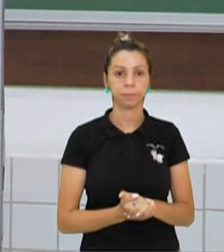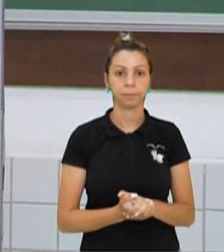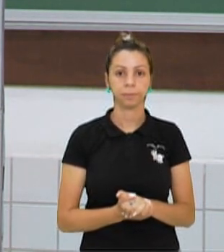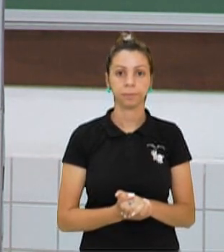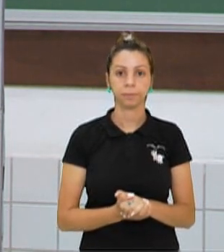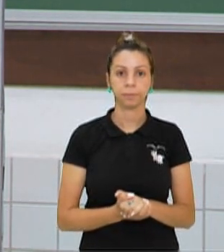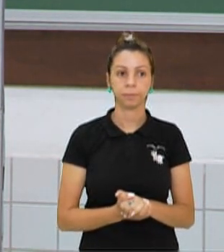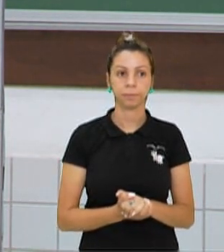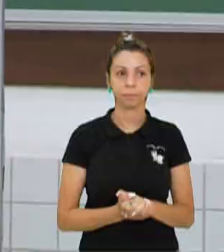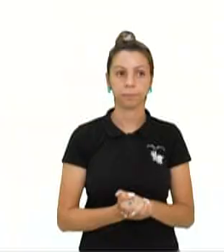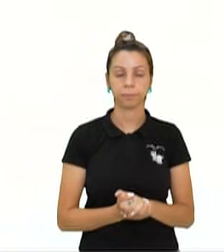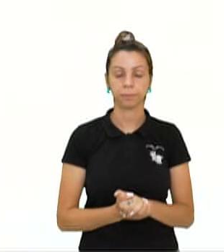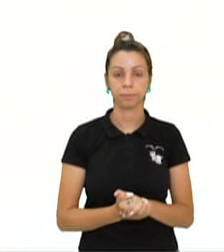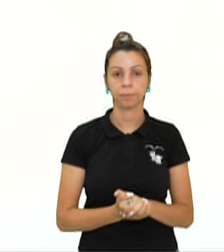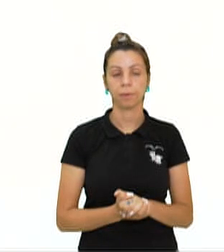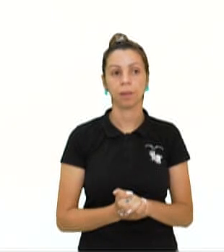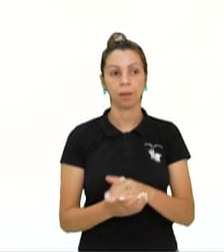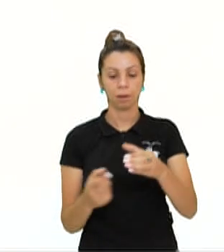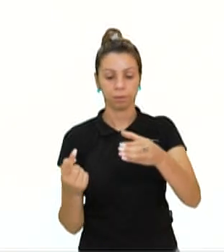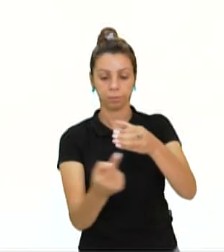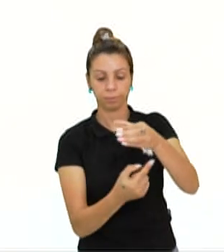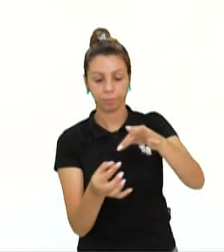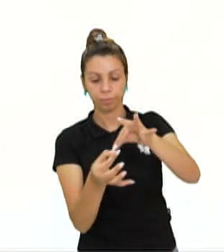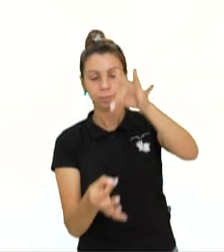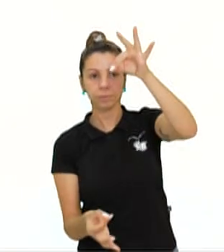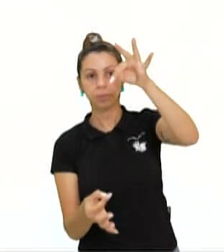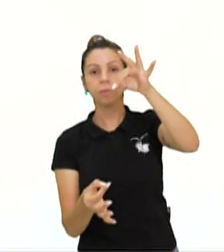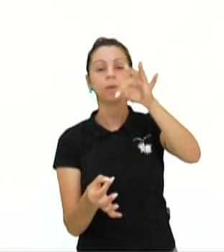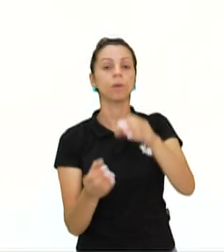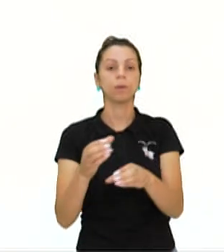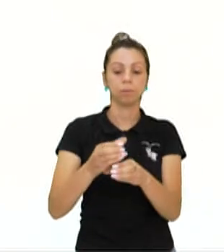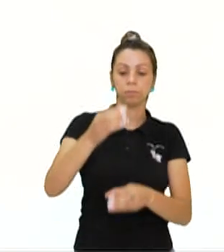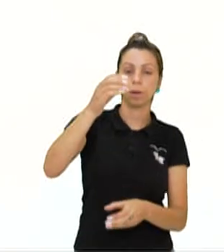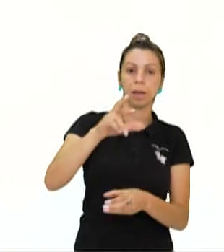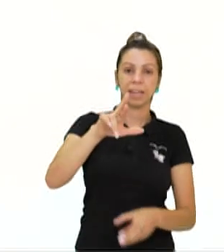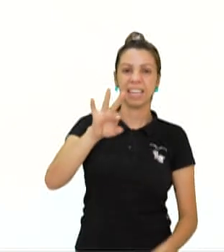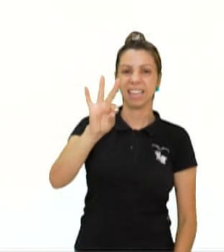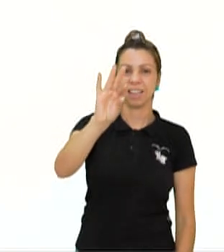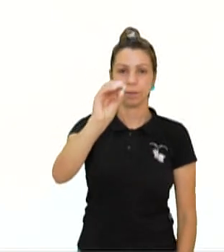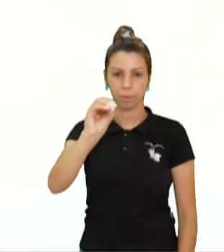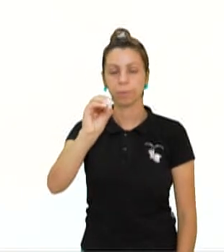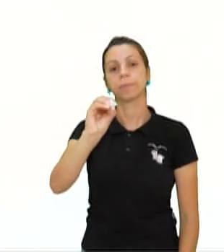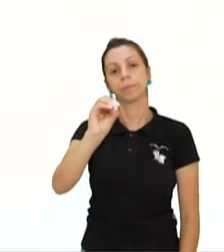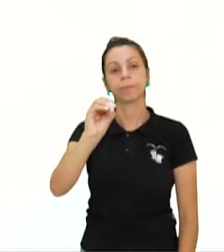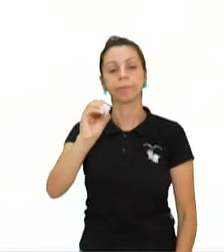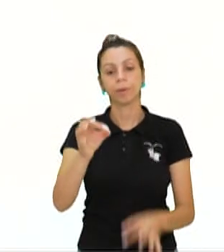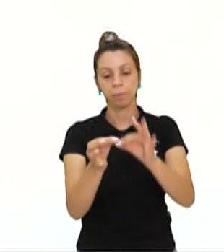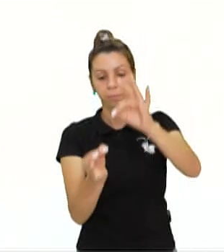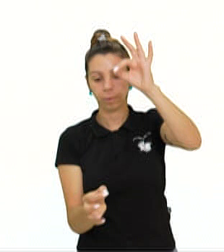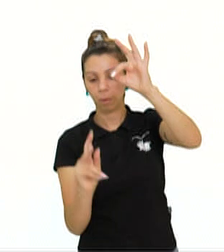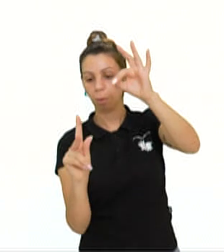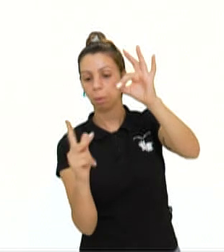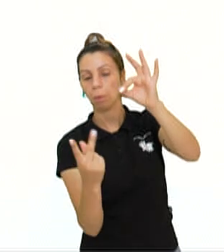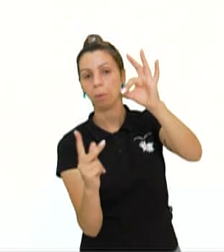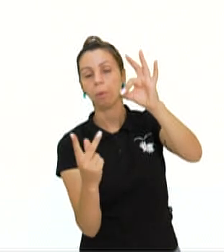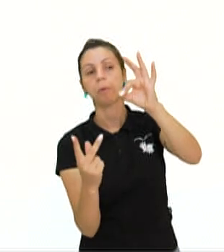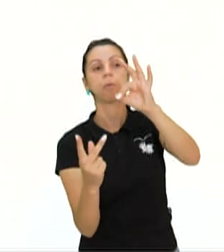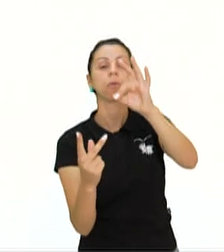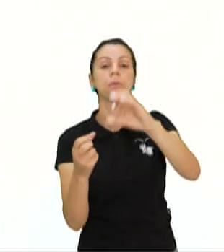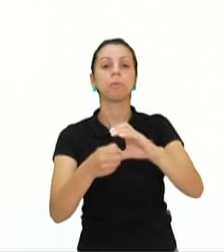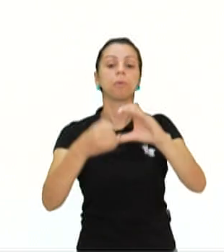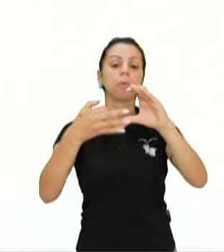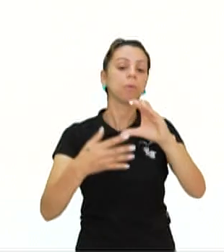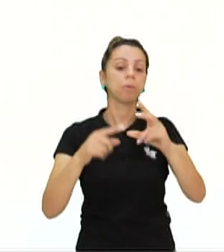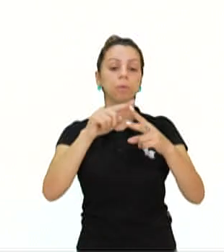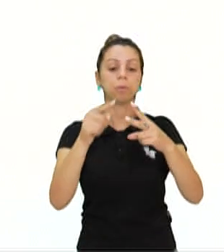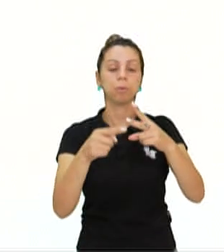olha só o que diz aqui. Um cilindro circular reto ou simplesmente cilindro reto, de altura h, é caracterizado por ter